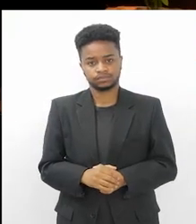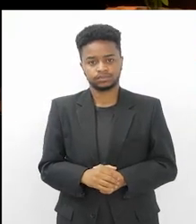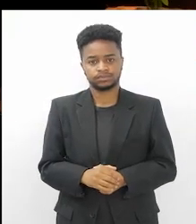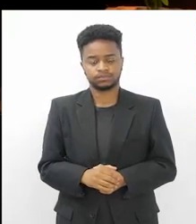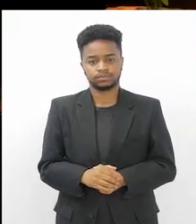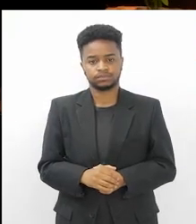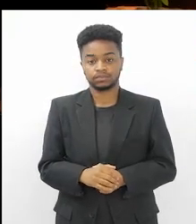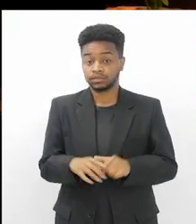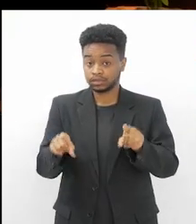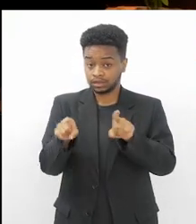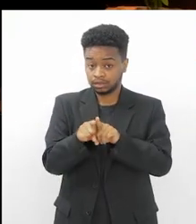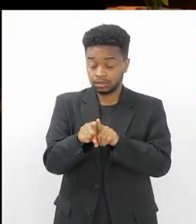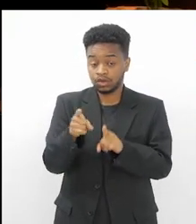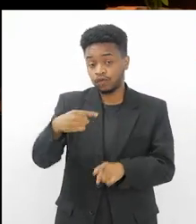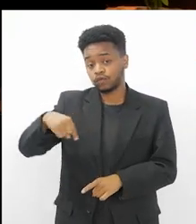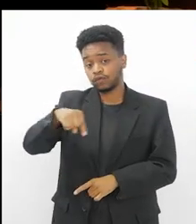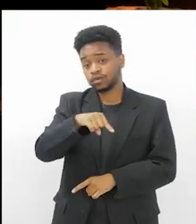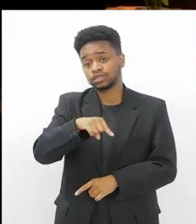E